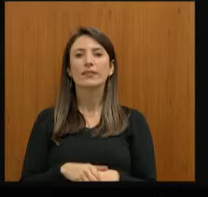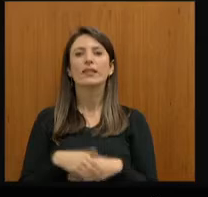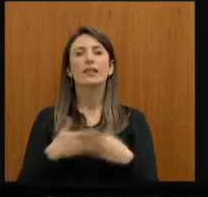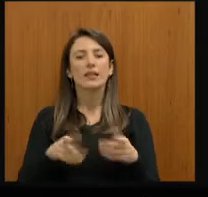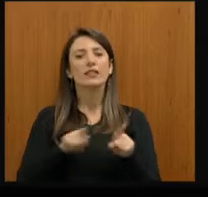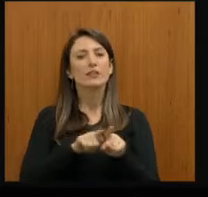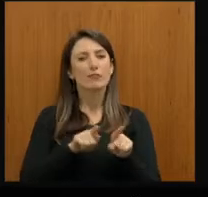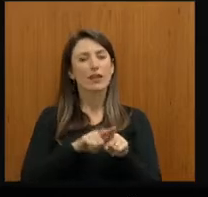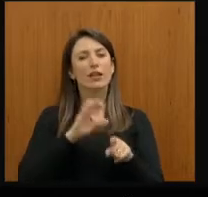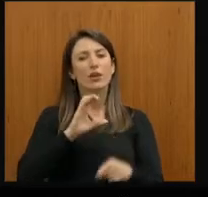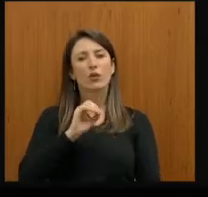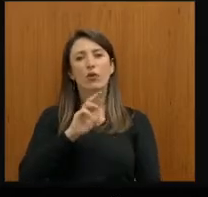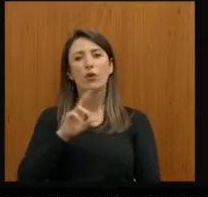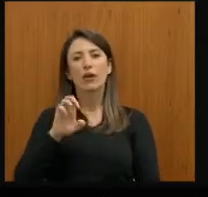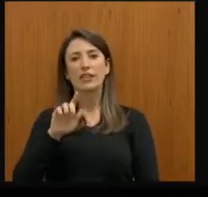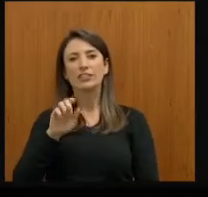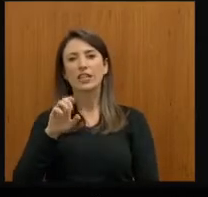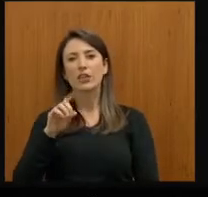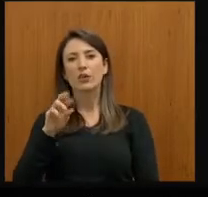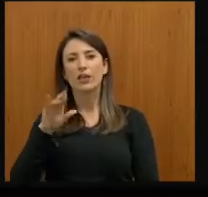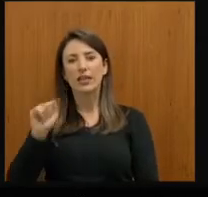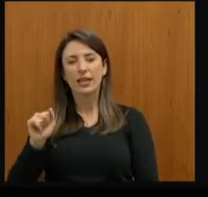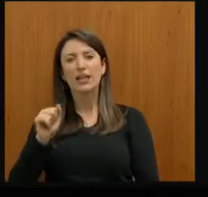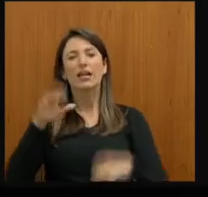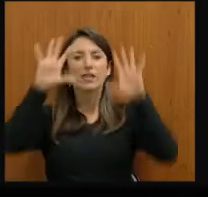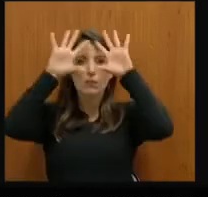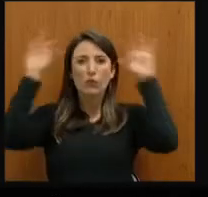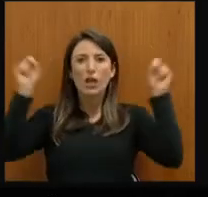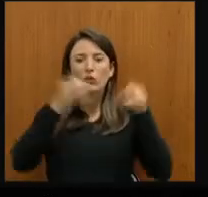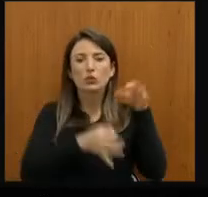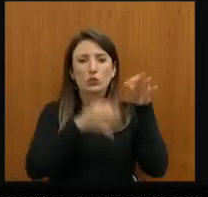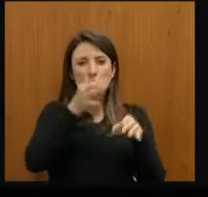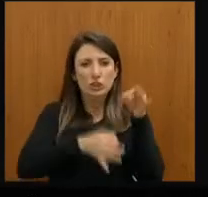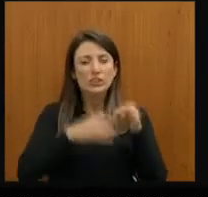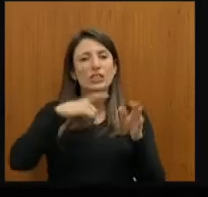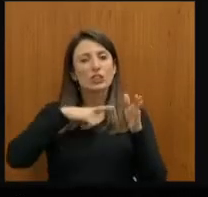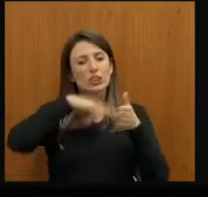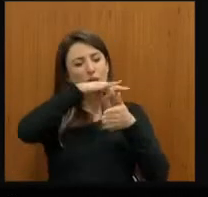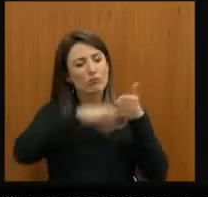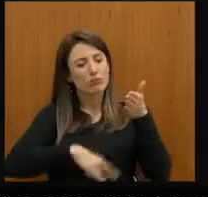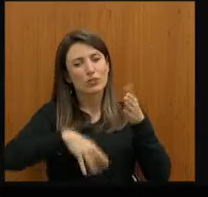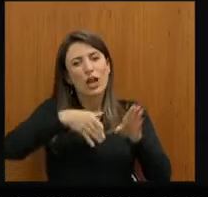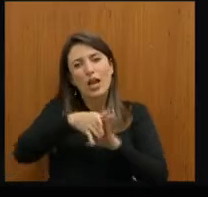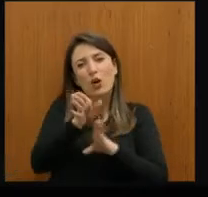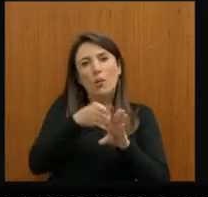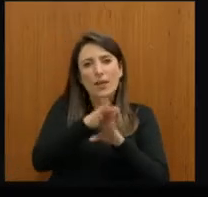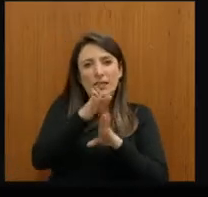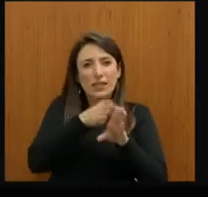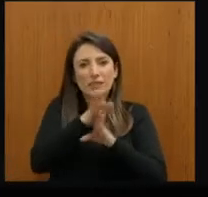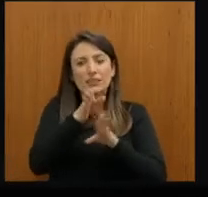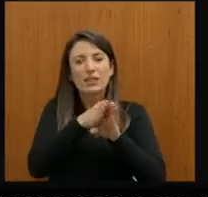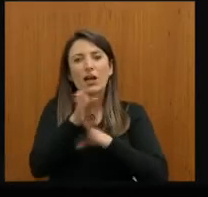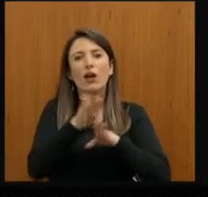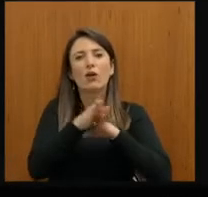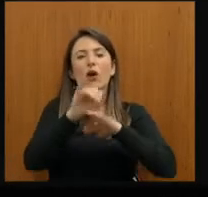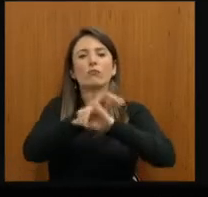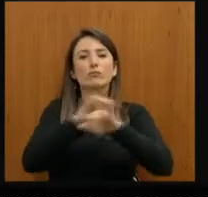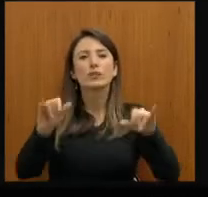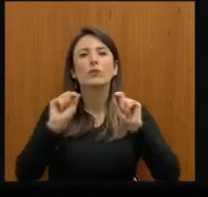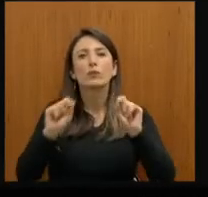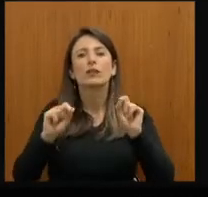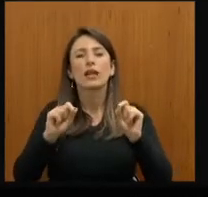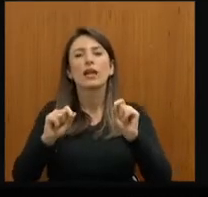corregedoria do tribunal de justiça e a gente uma recomendação né é recomendado por exemplo que é a citação